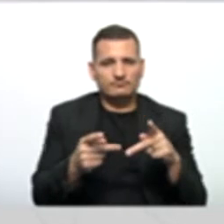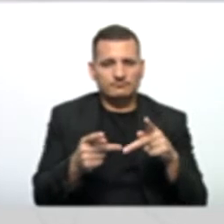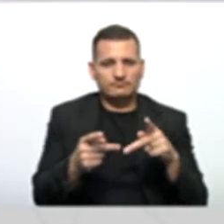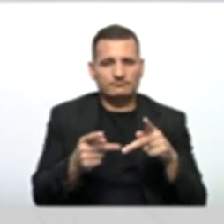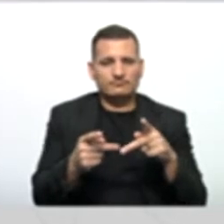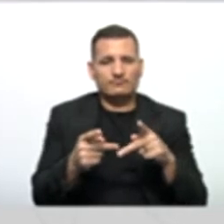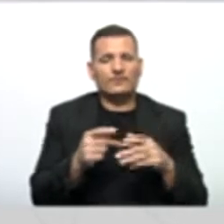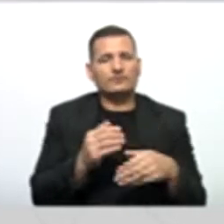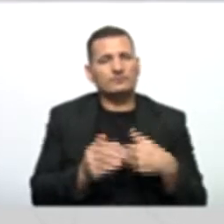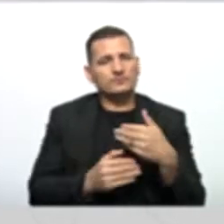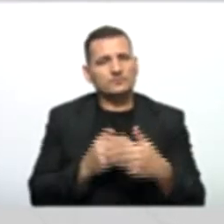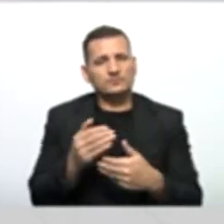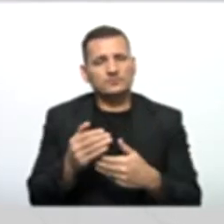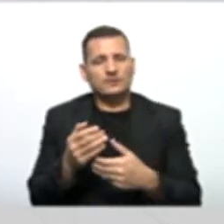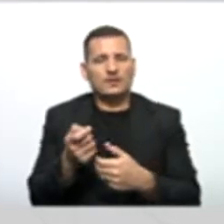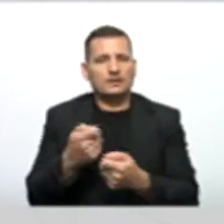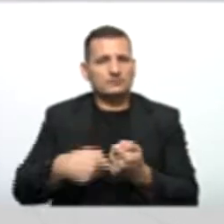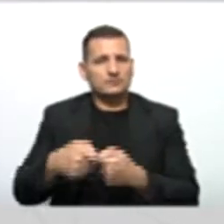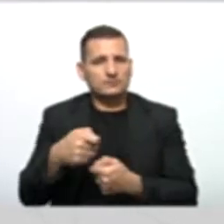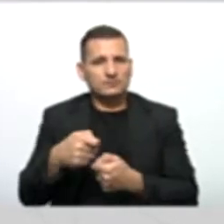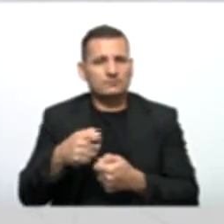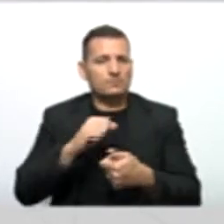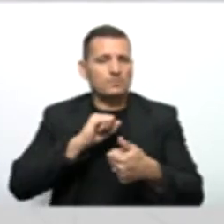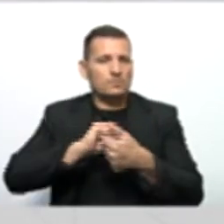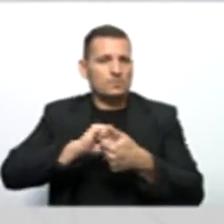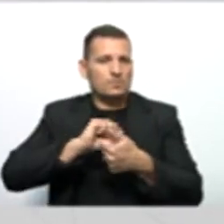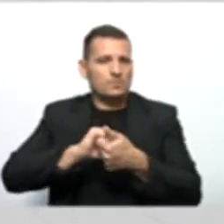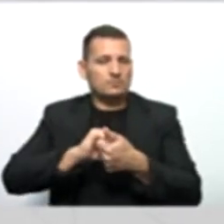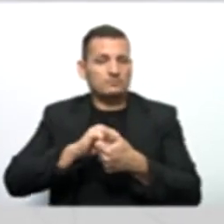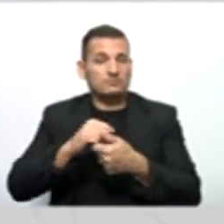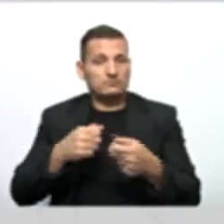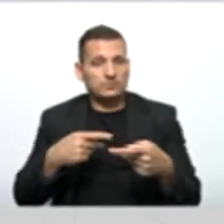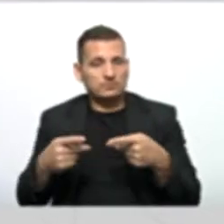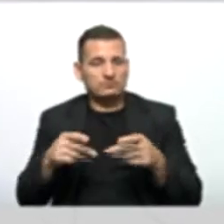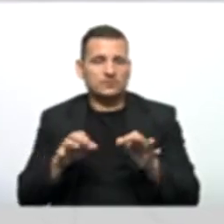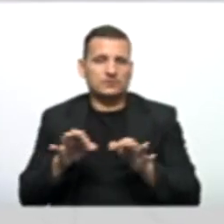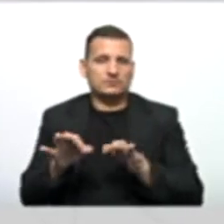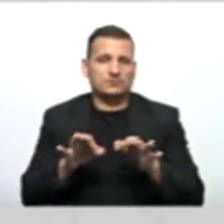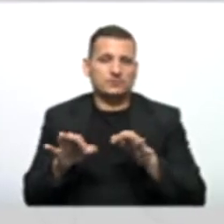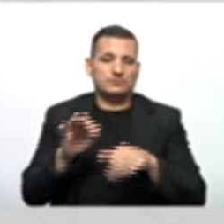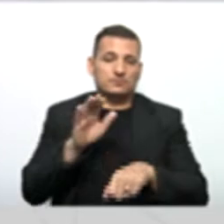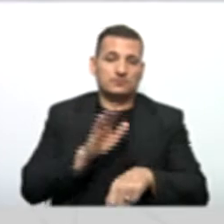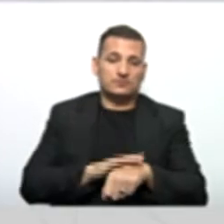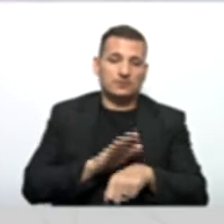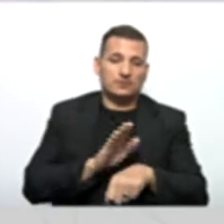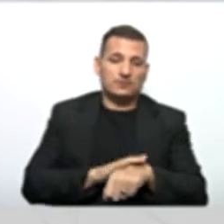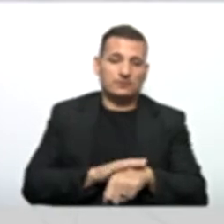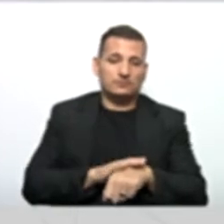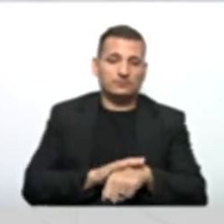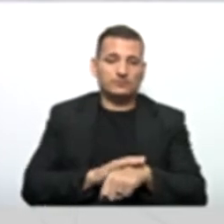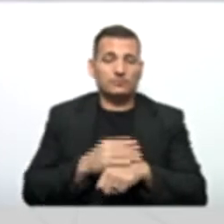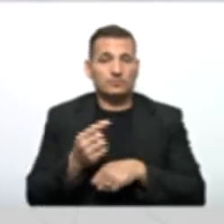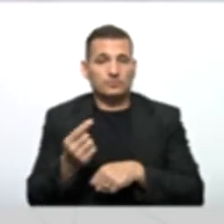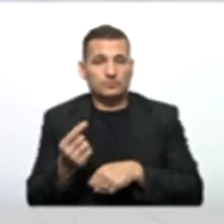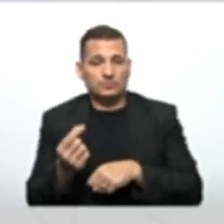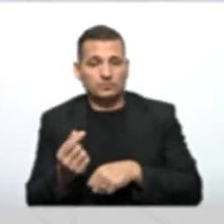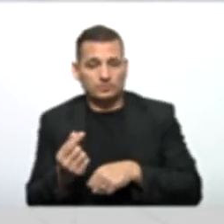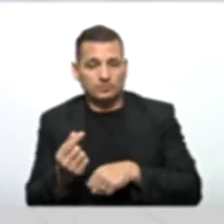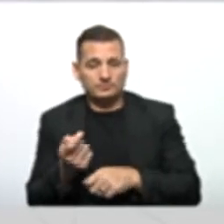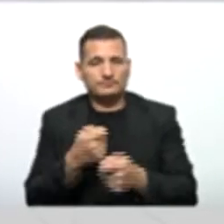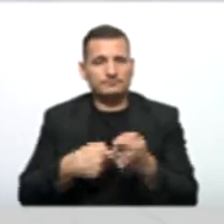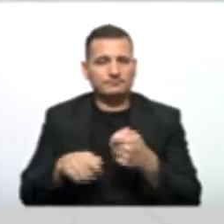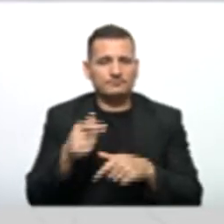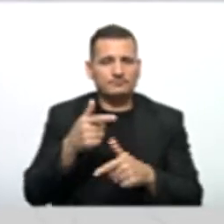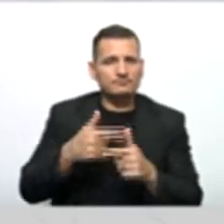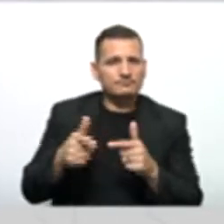da qualidade do projeto, planejamento de tempo e custo, administração de problemas e